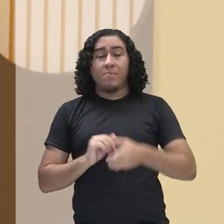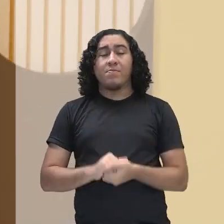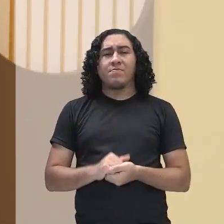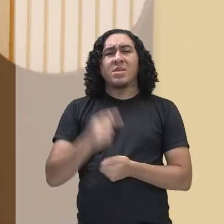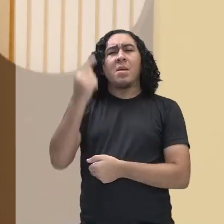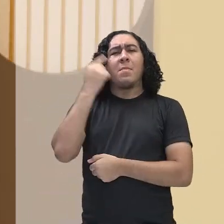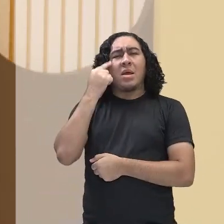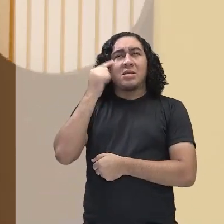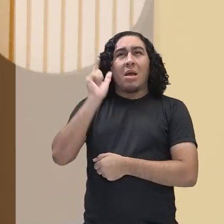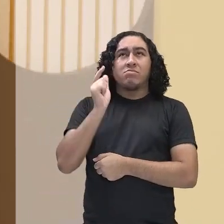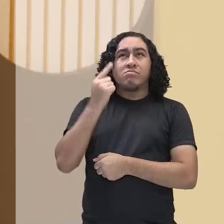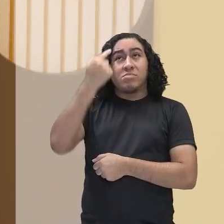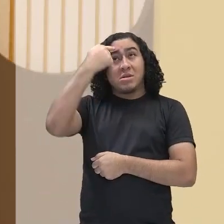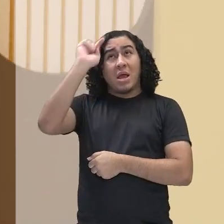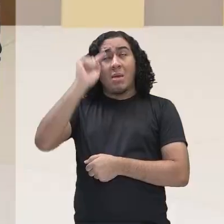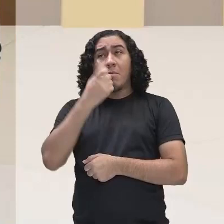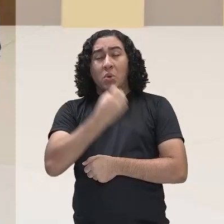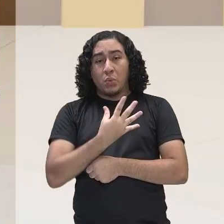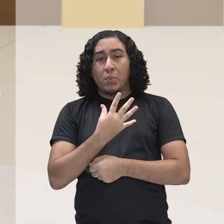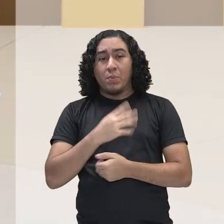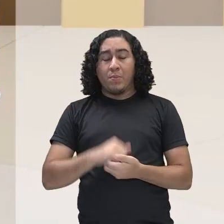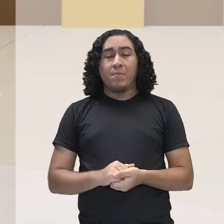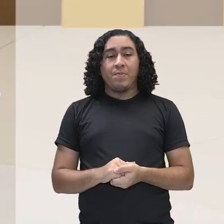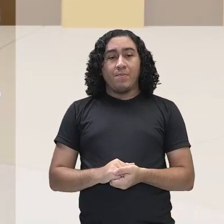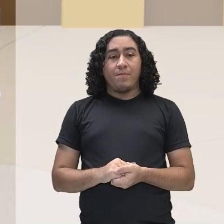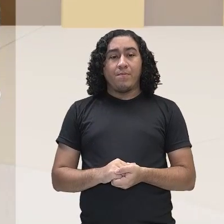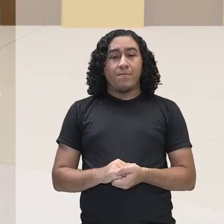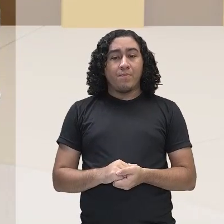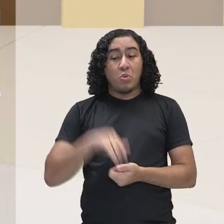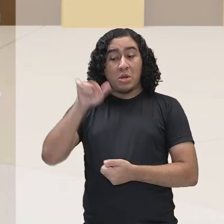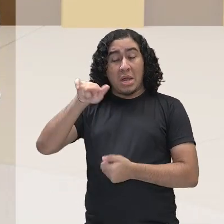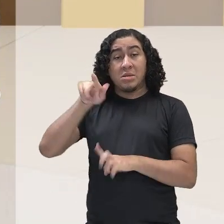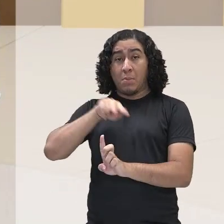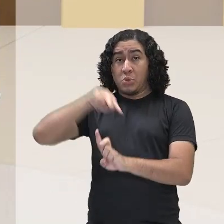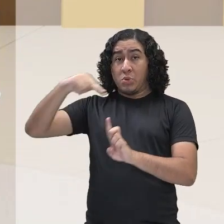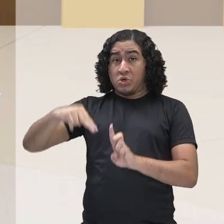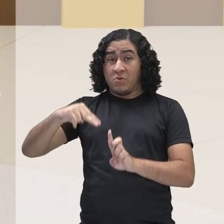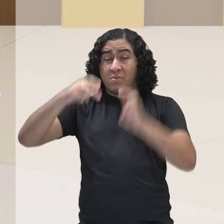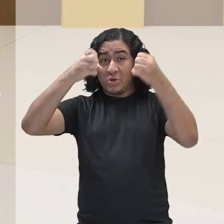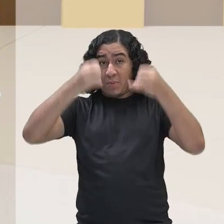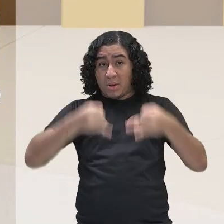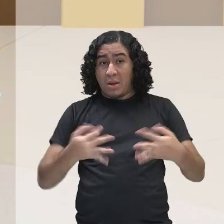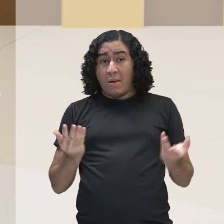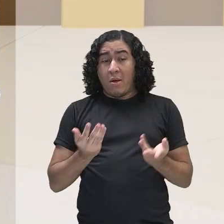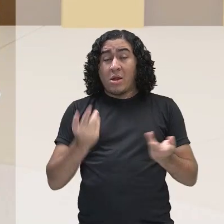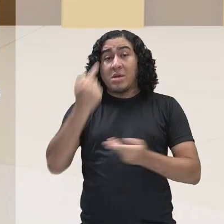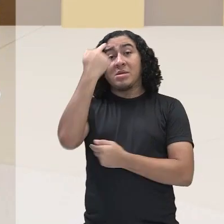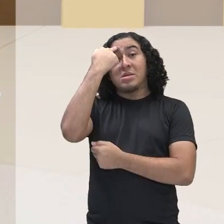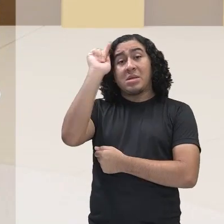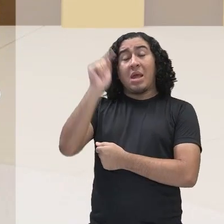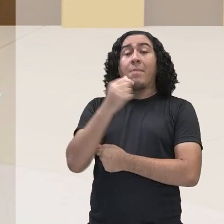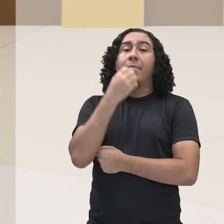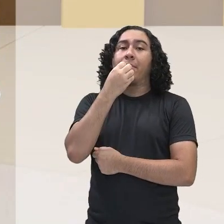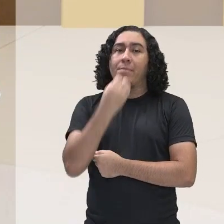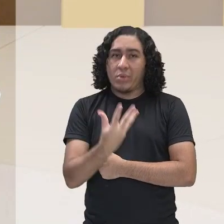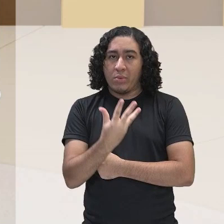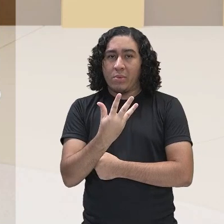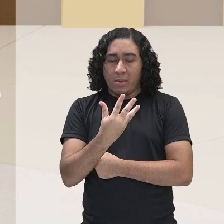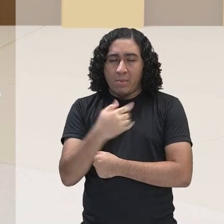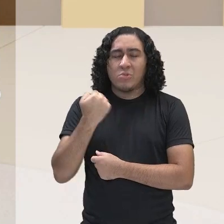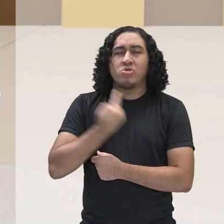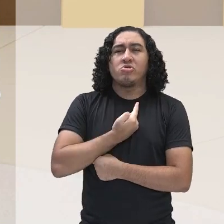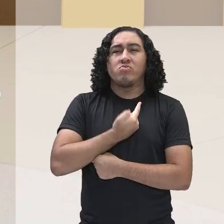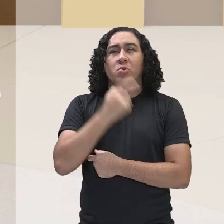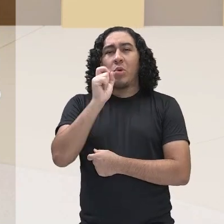aí, quem sabe, em ideias positivas. E nesse sentido eu trago aqui para vocês, olha só, ideias positivas para a gente, quem